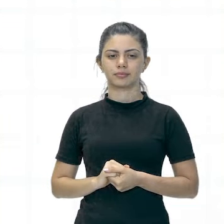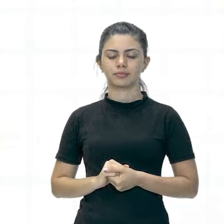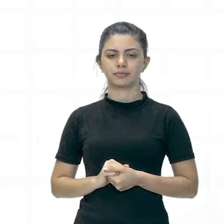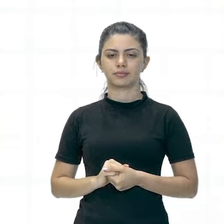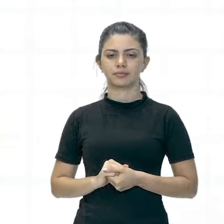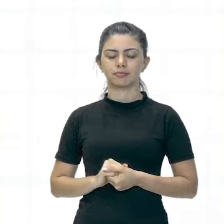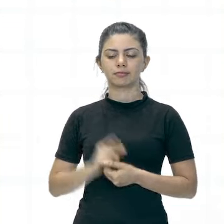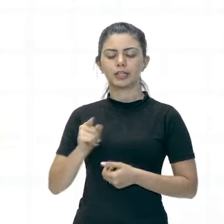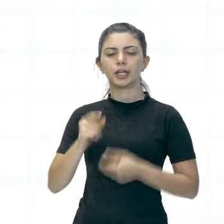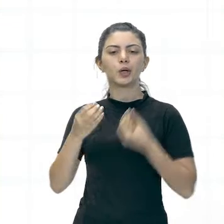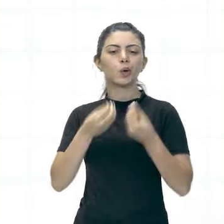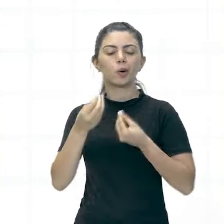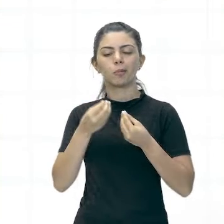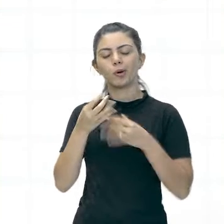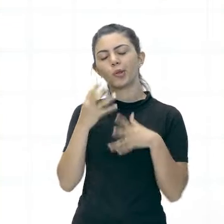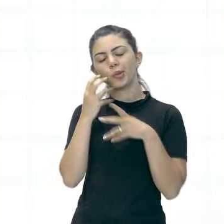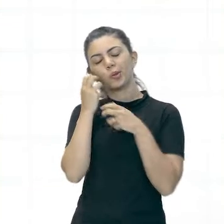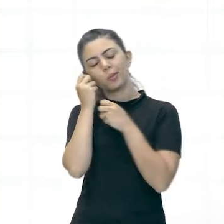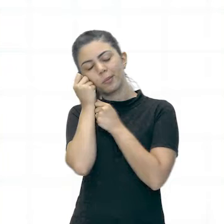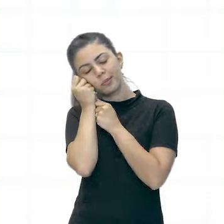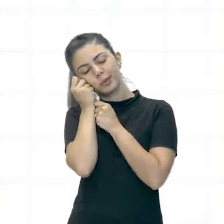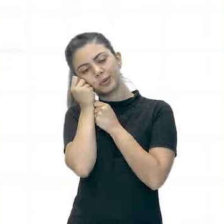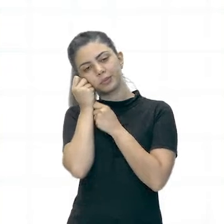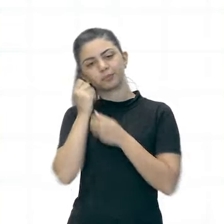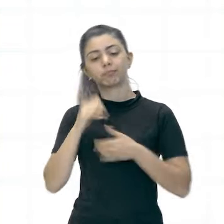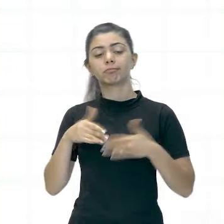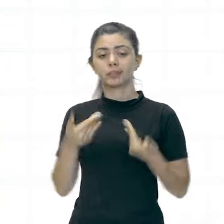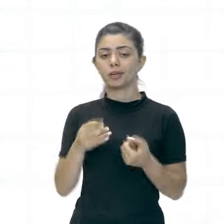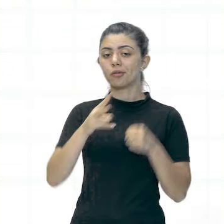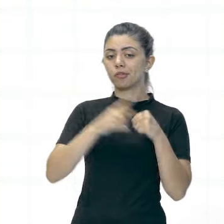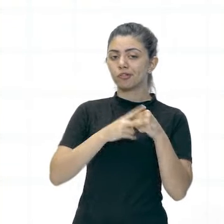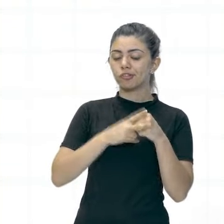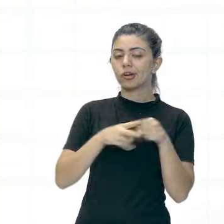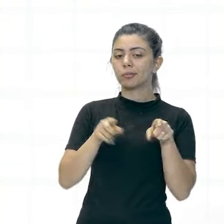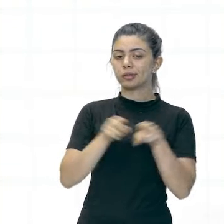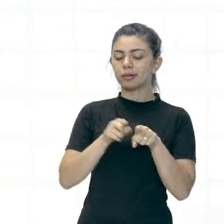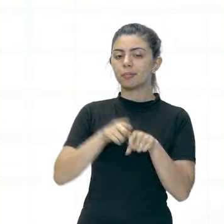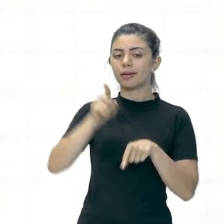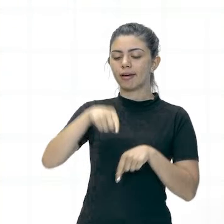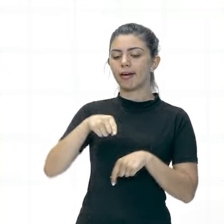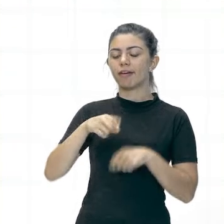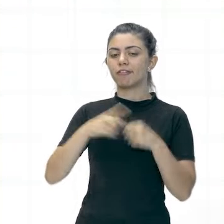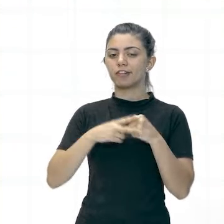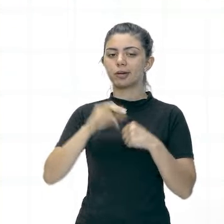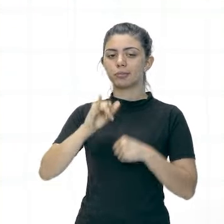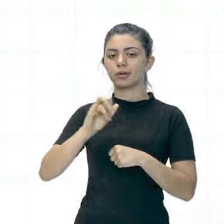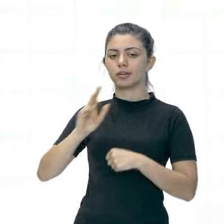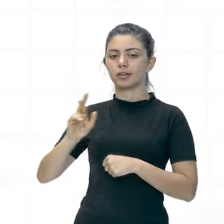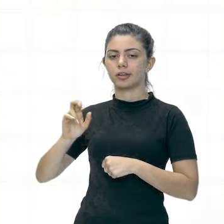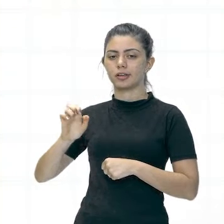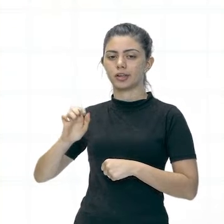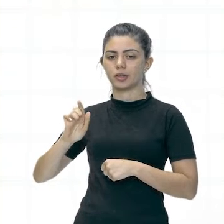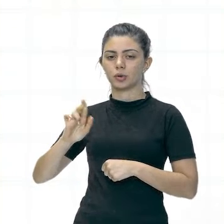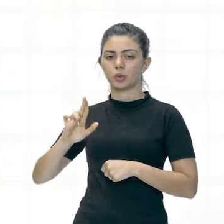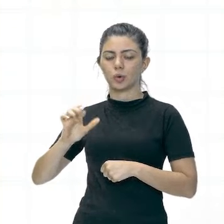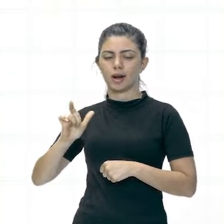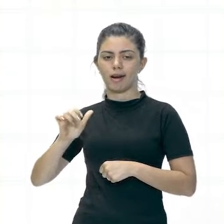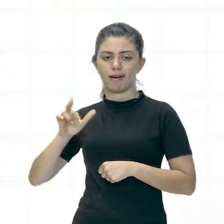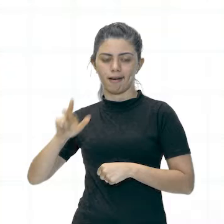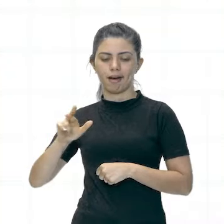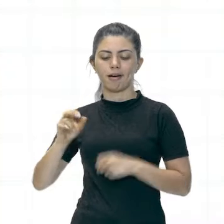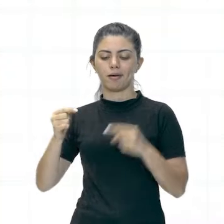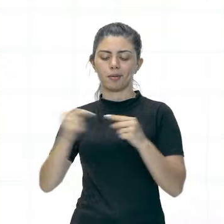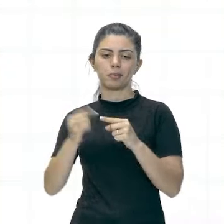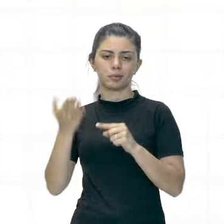Ele adormeceu, caiu no sono. Então, esse verbo aqui também é o verbo irregular, certo? Tá no passado, né?